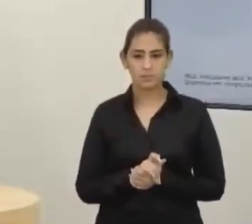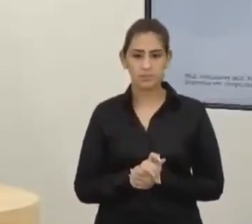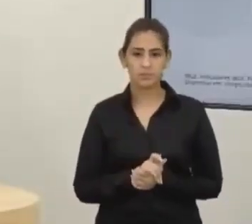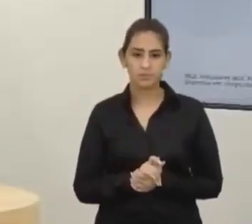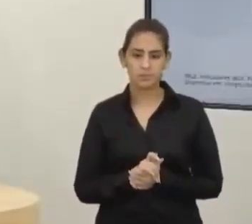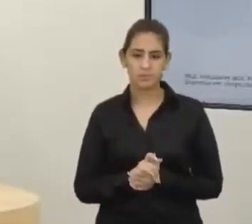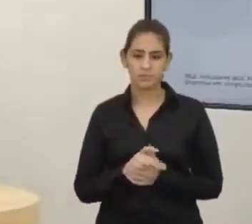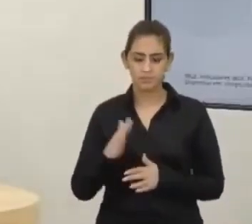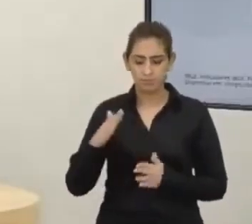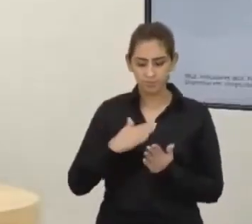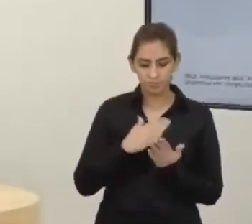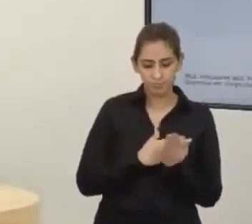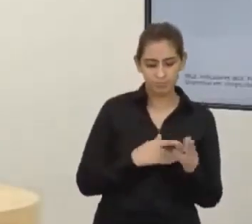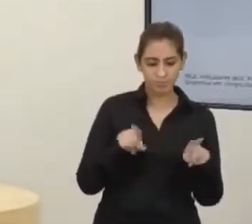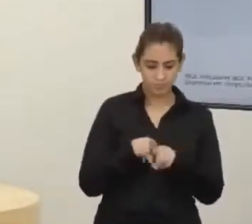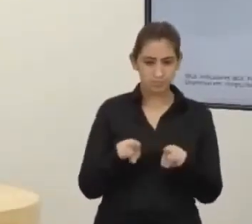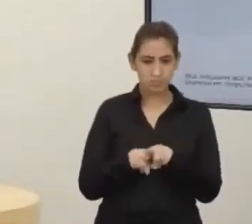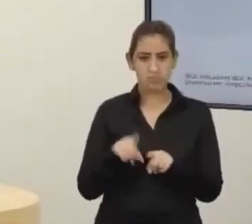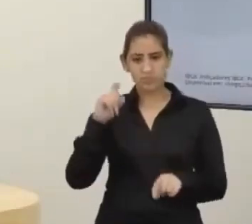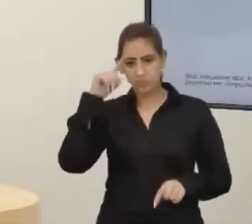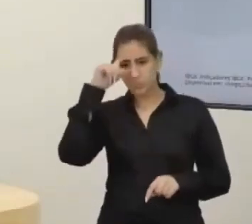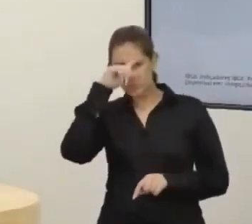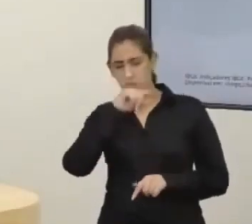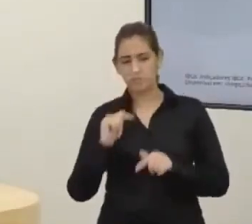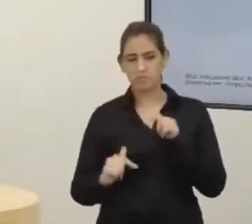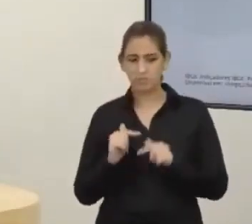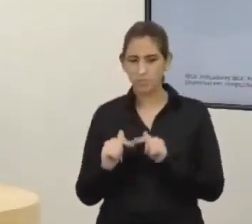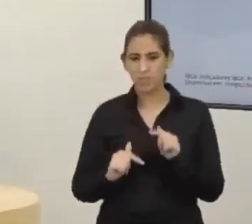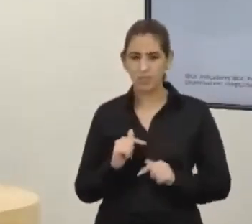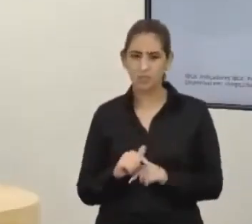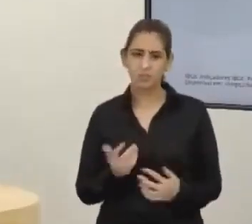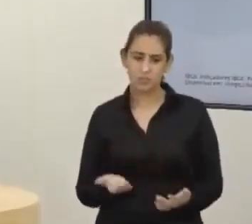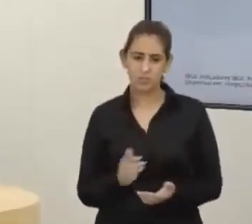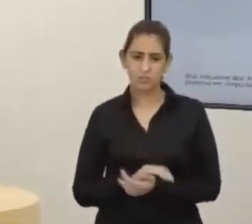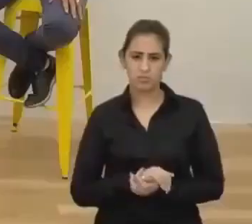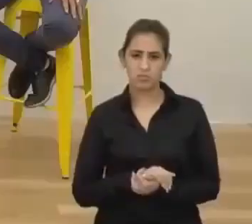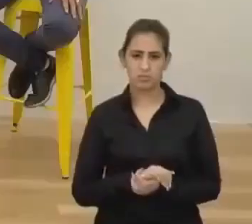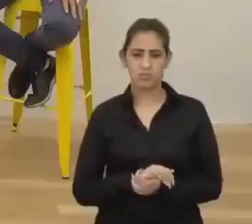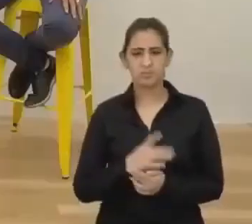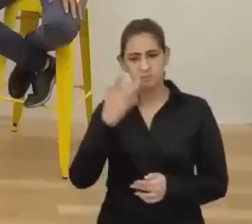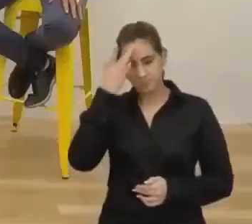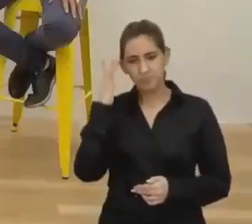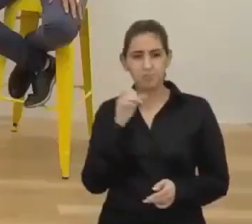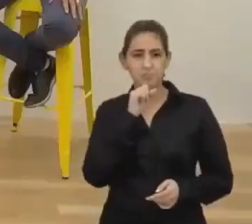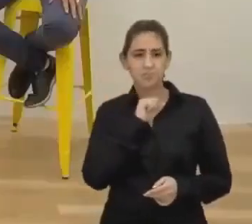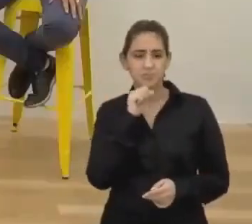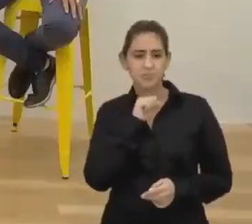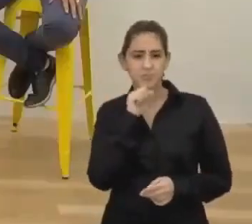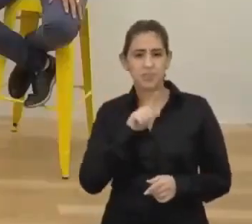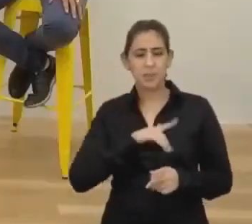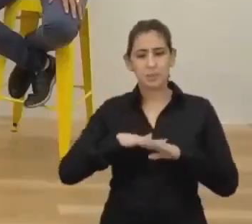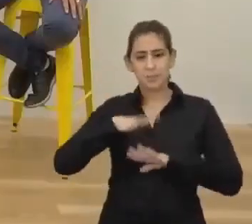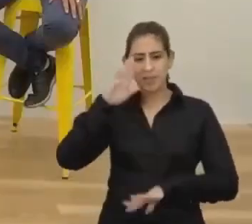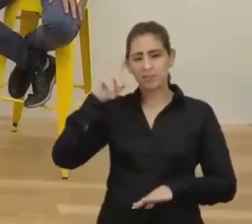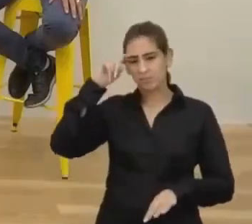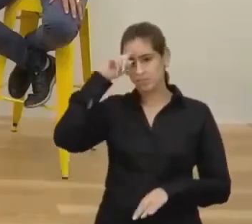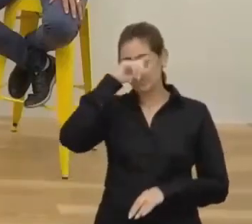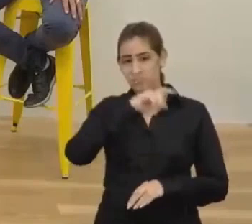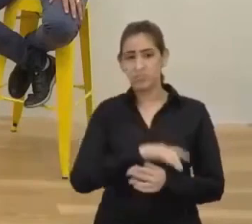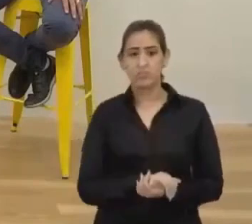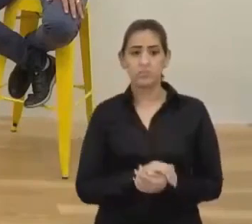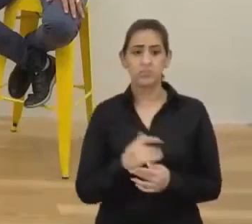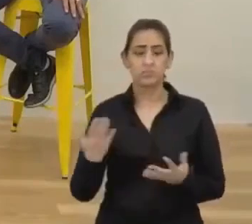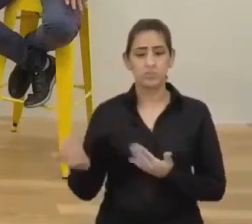menos né até por questões até de dificuldade de arrumar emprego né Se as pessoas mais velhas têm certas dificuldades de arrumar emprego